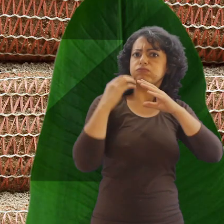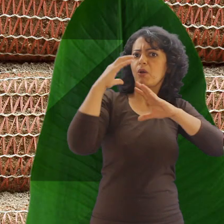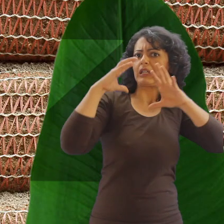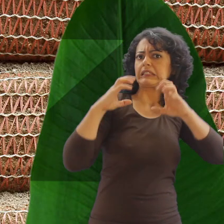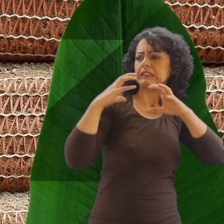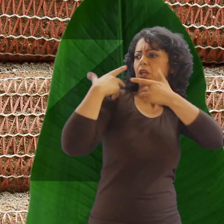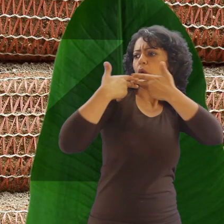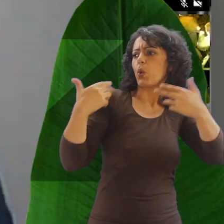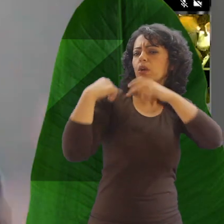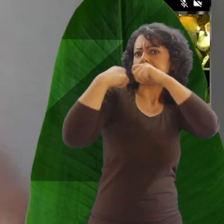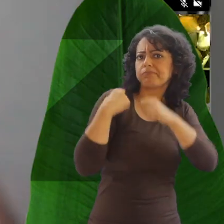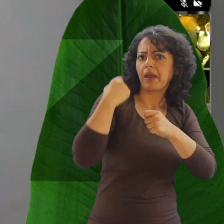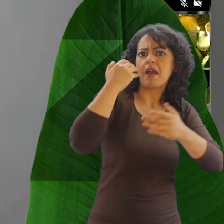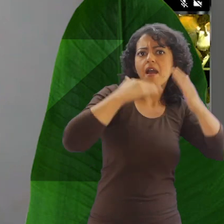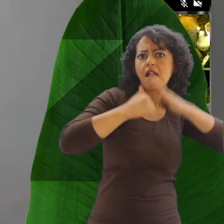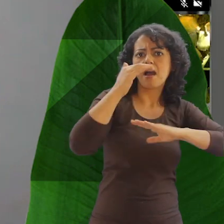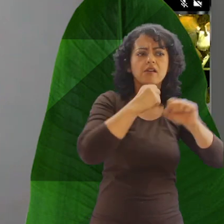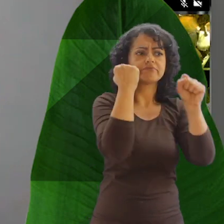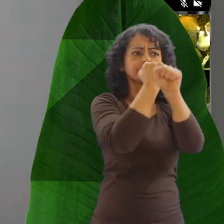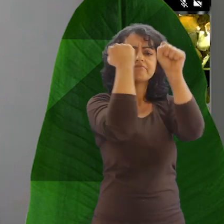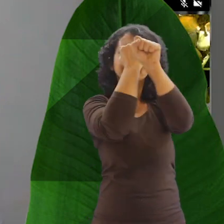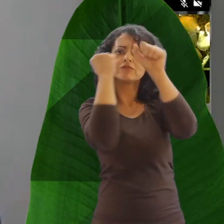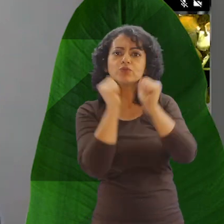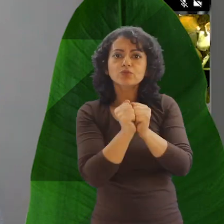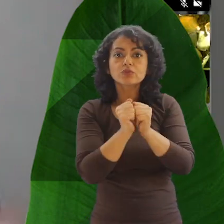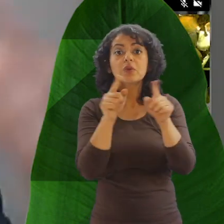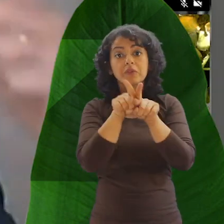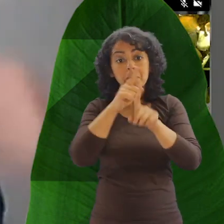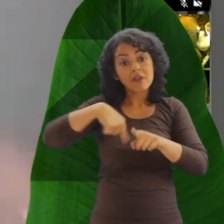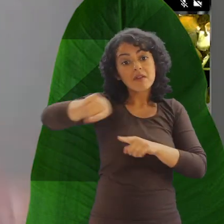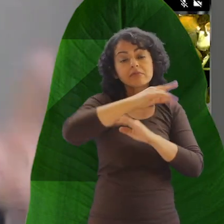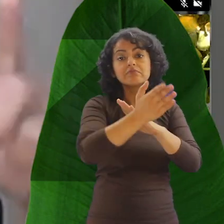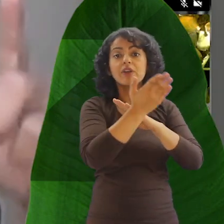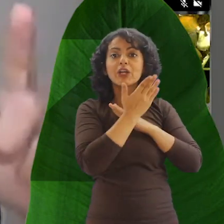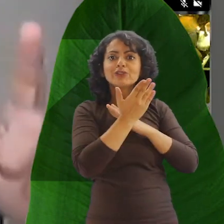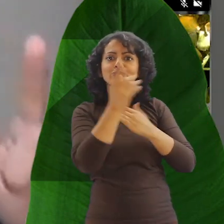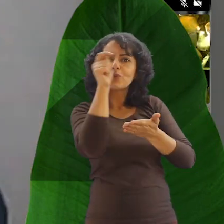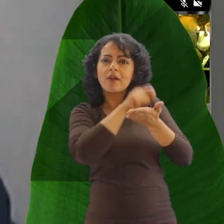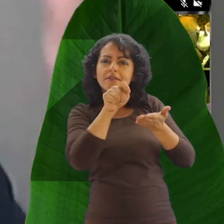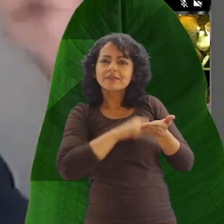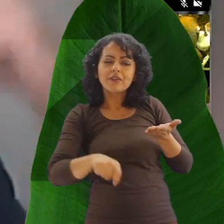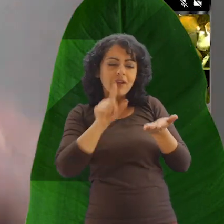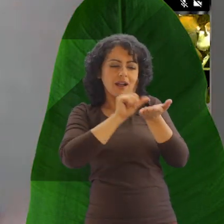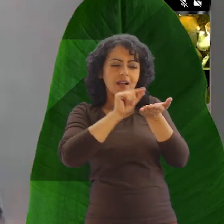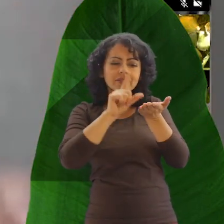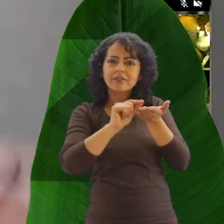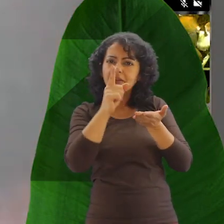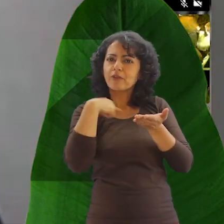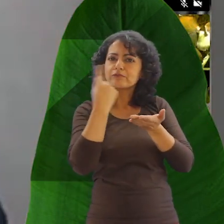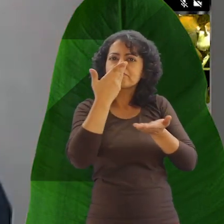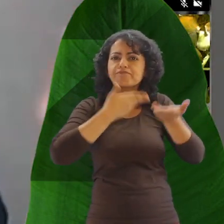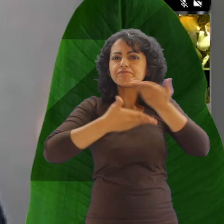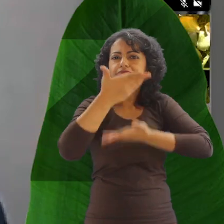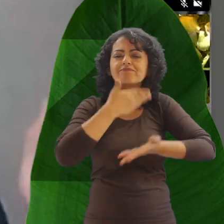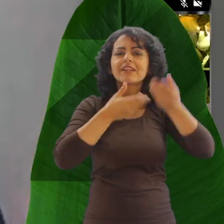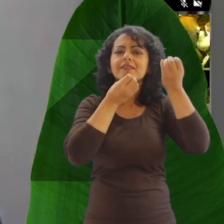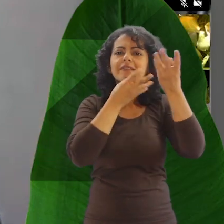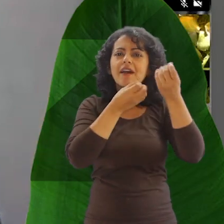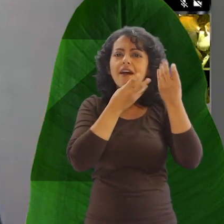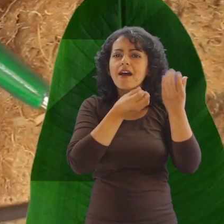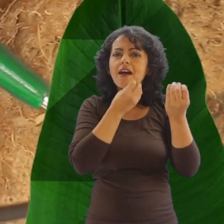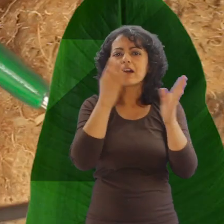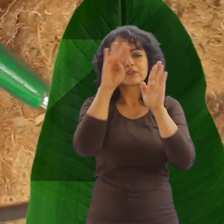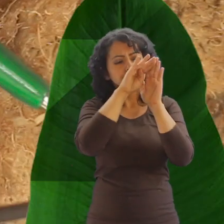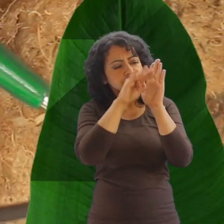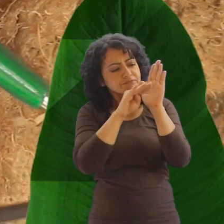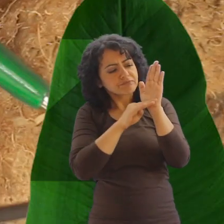com os comunitários, e da mesma forma, eles escreveram artigos comigo, a gente discutiu esses artigos, a gente discutiu